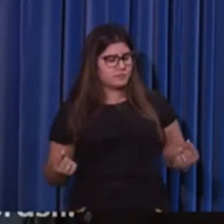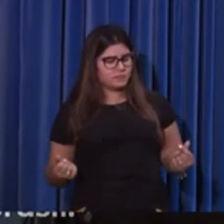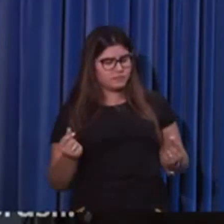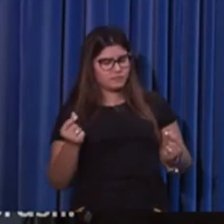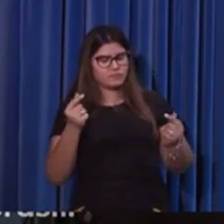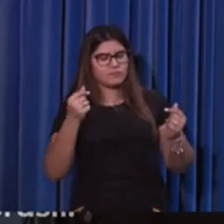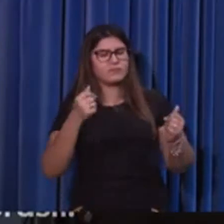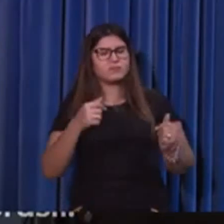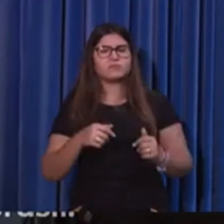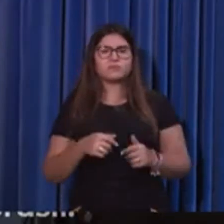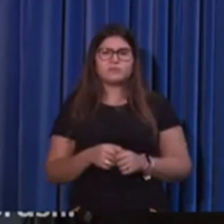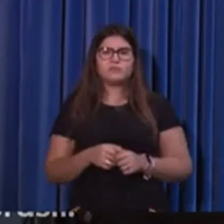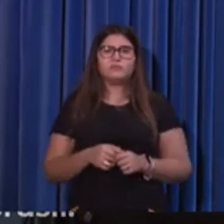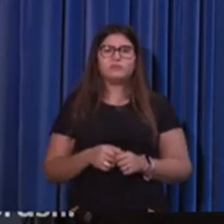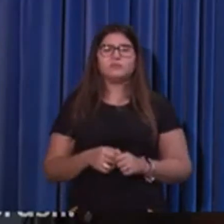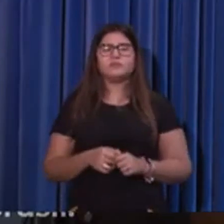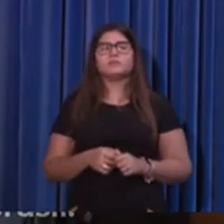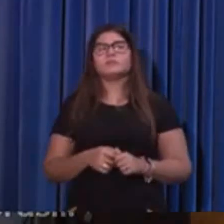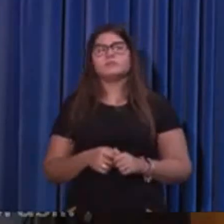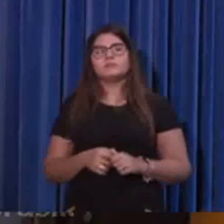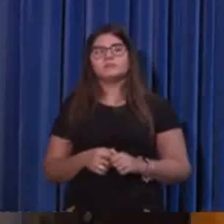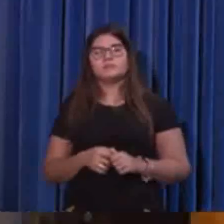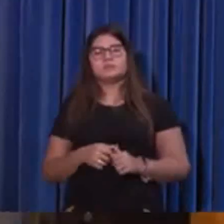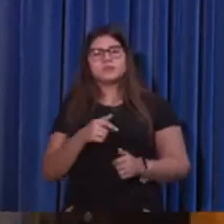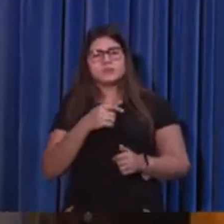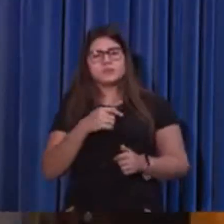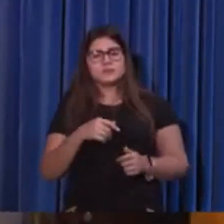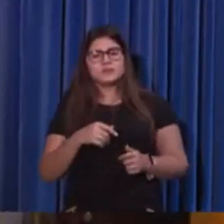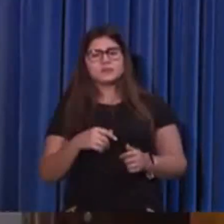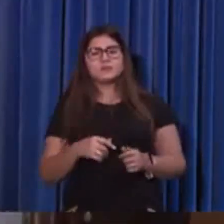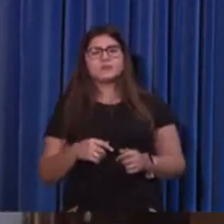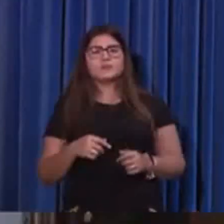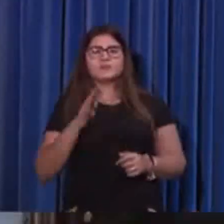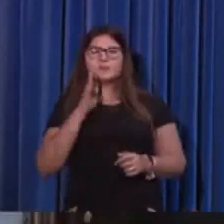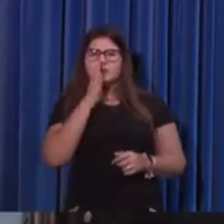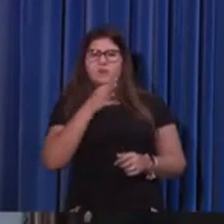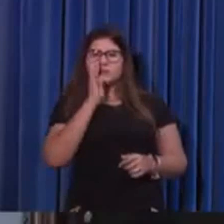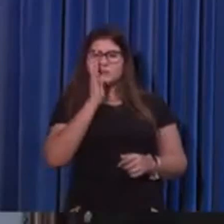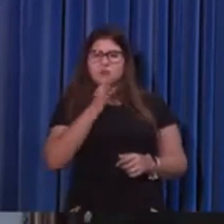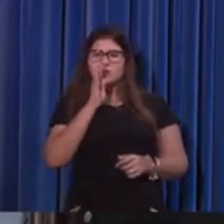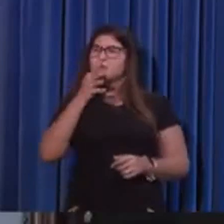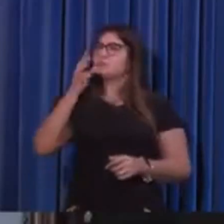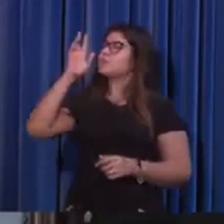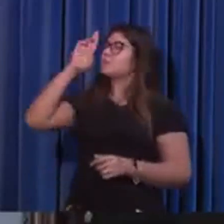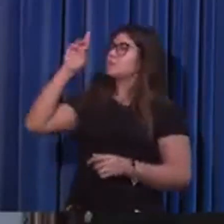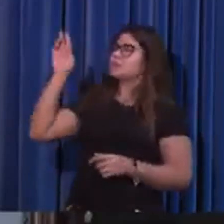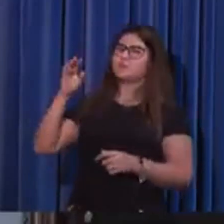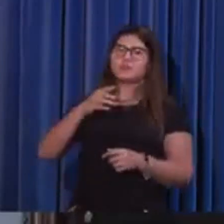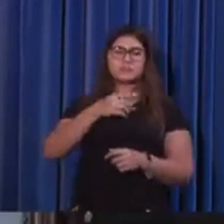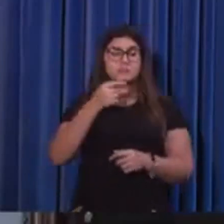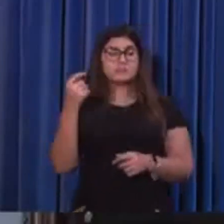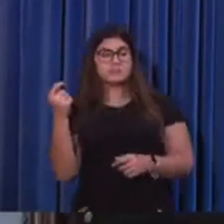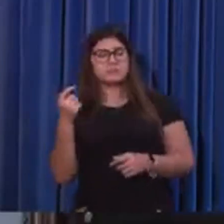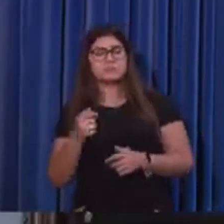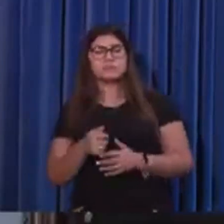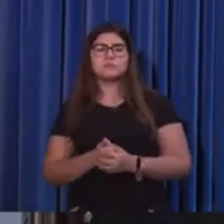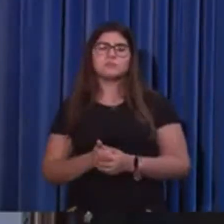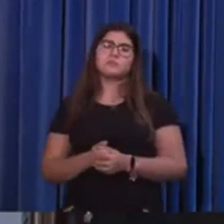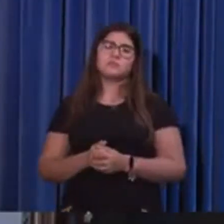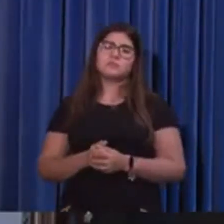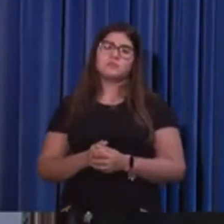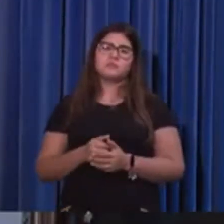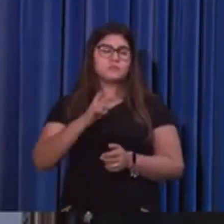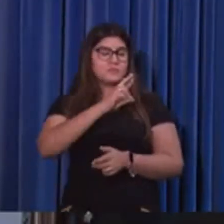e escapam. Essa é uma ideia pagã da religião do homem. Fazer alguma coisa